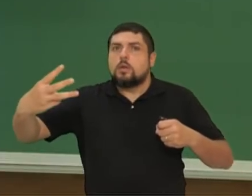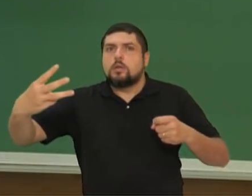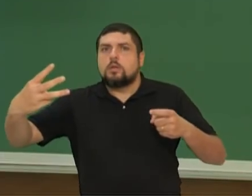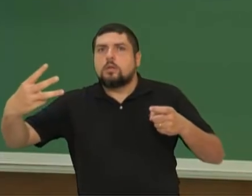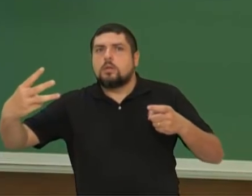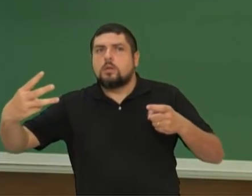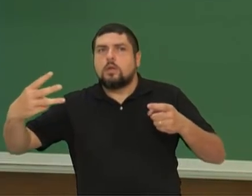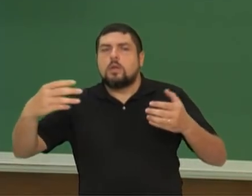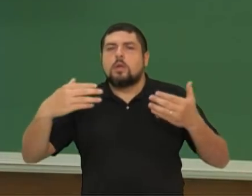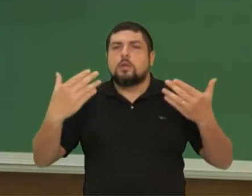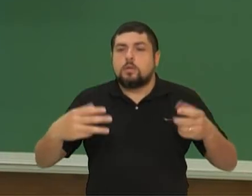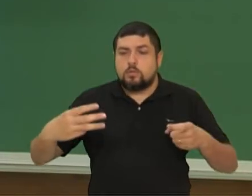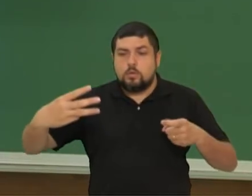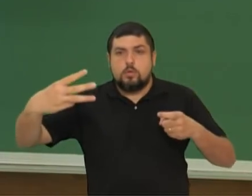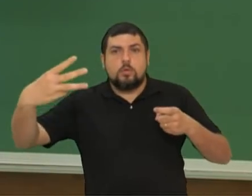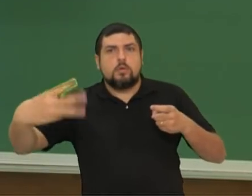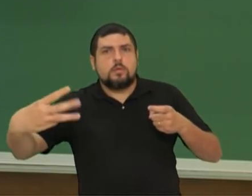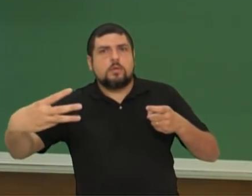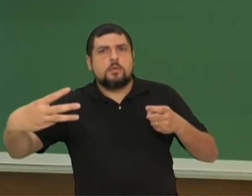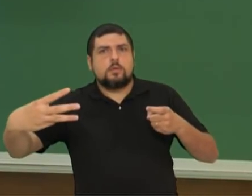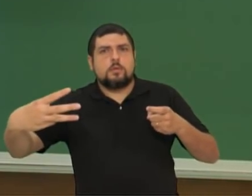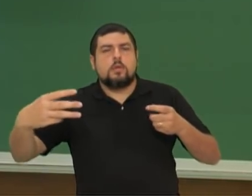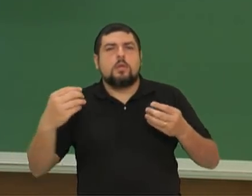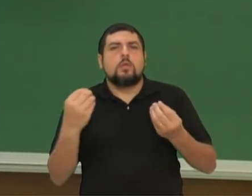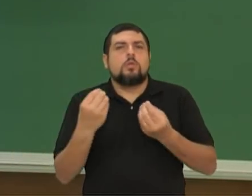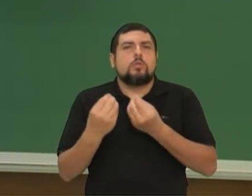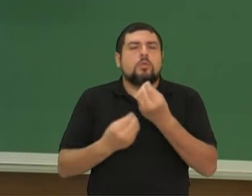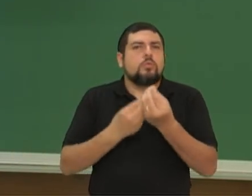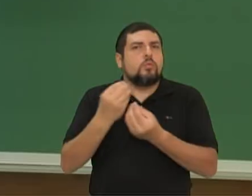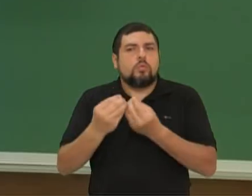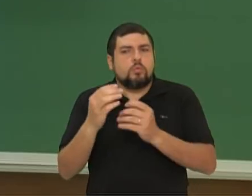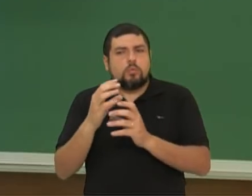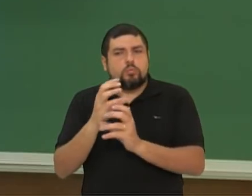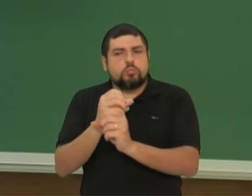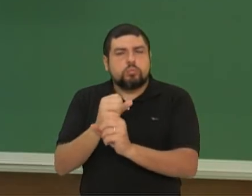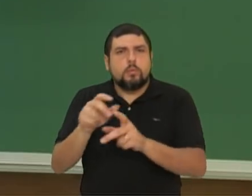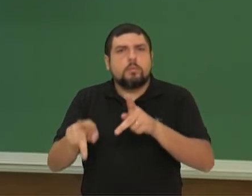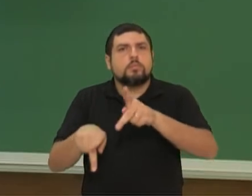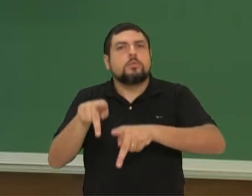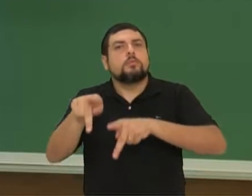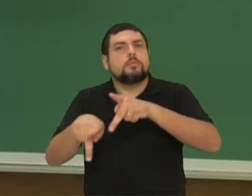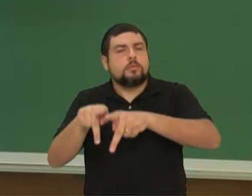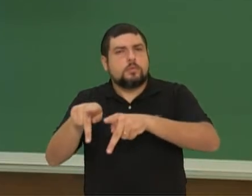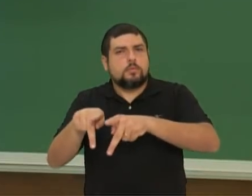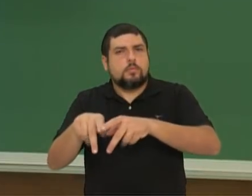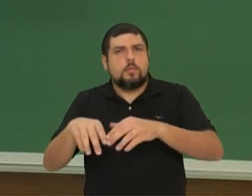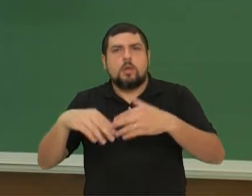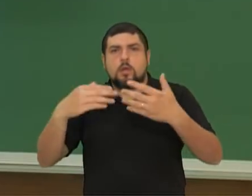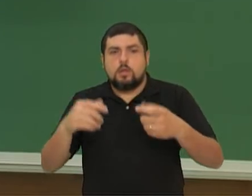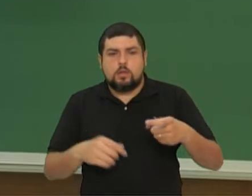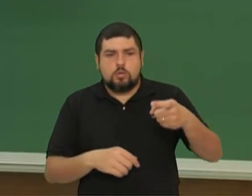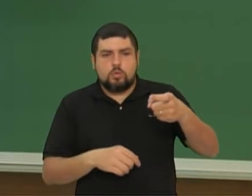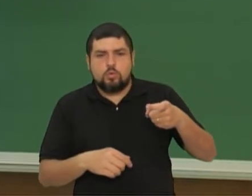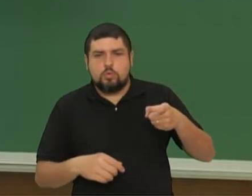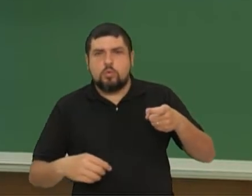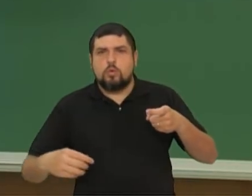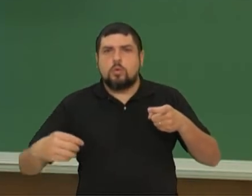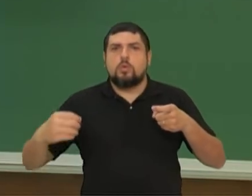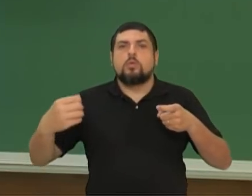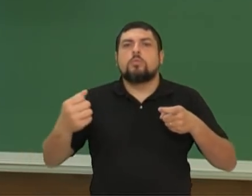no terceiro ano que eu vou verificar como está a população dessa cidade. Então, nós vamos substituir o x